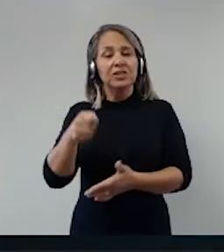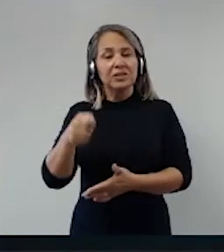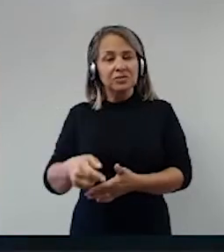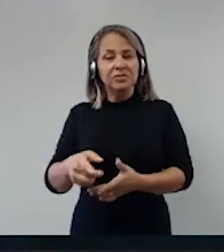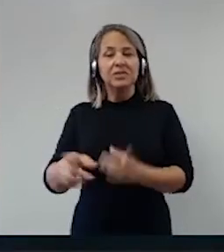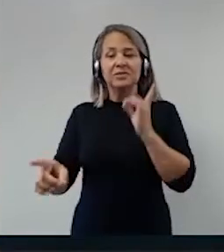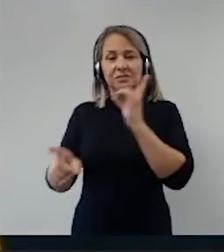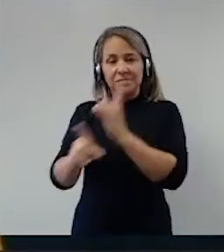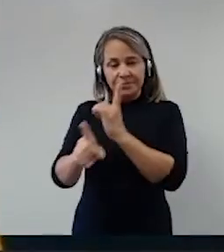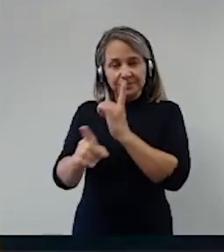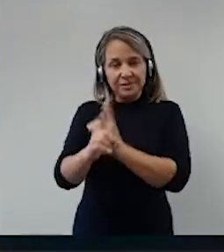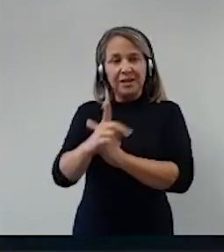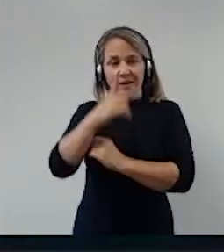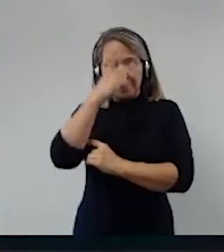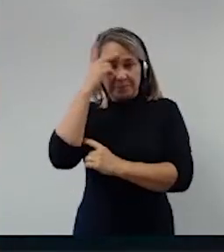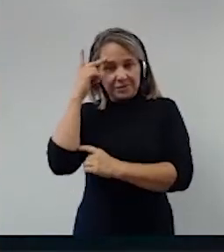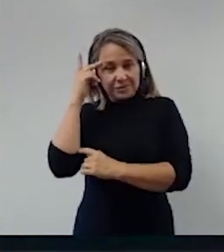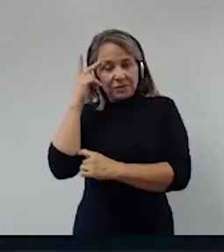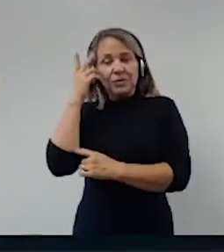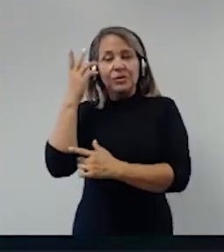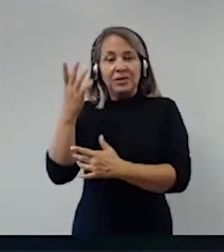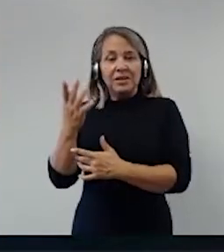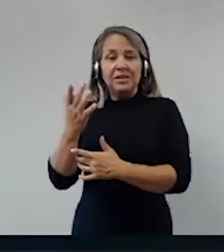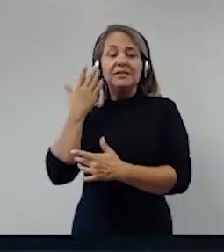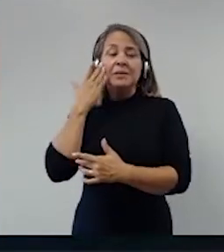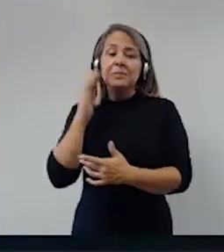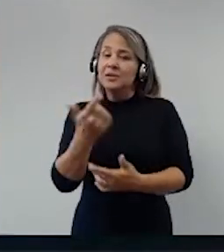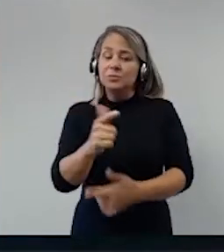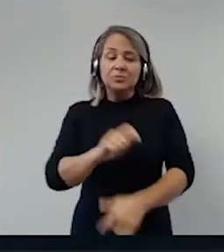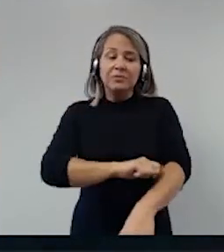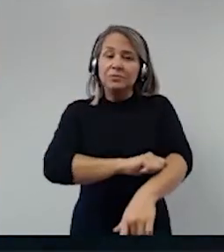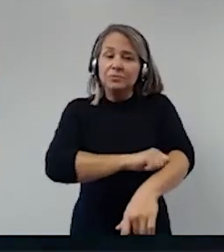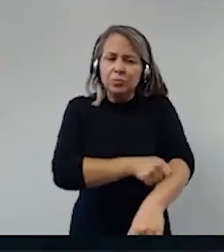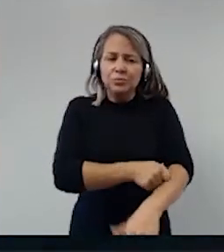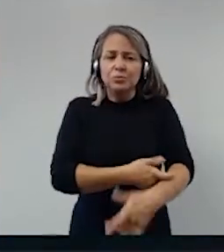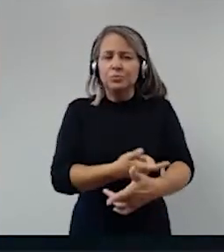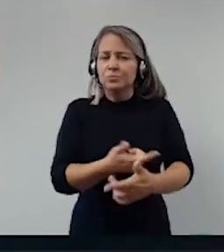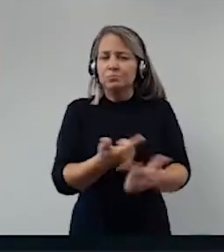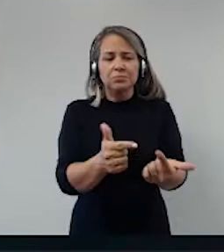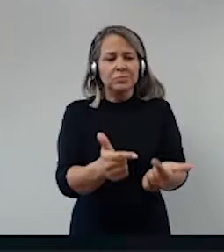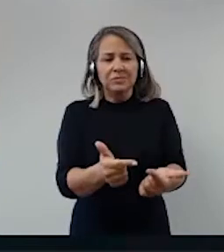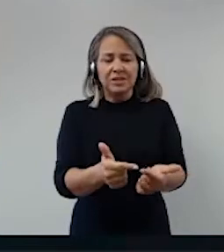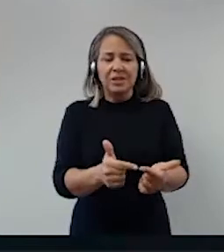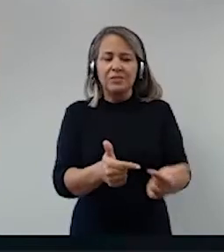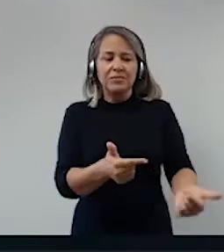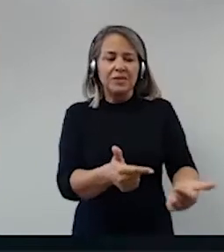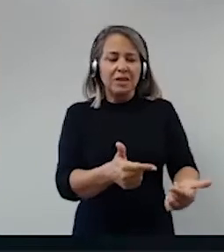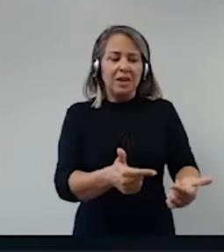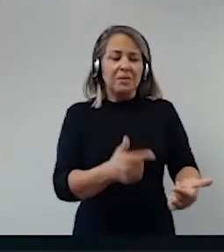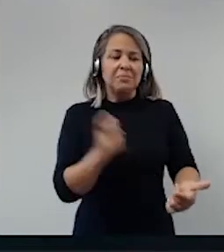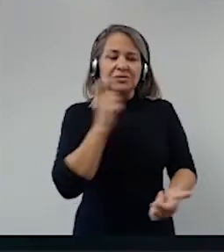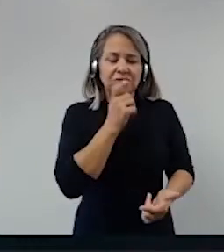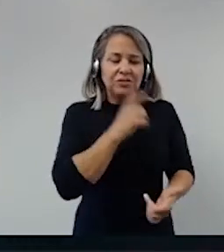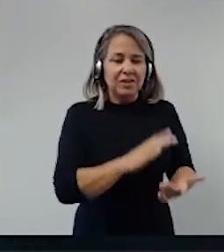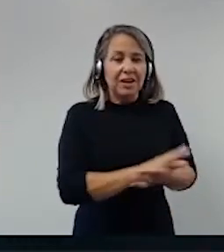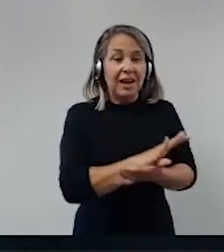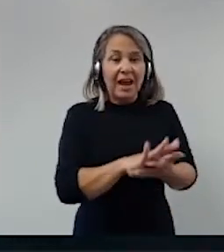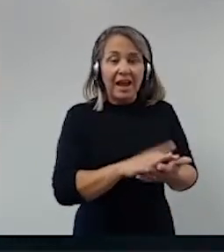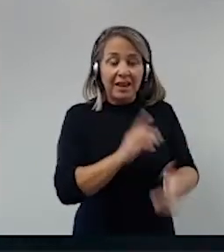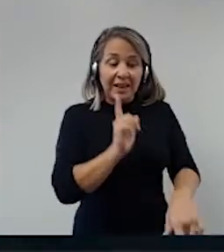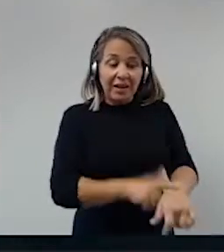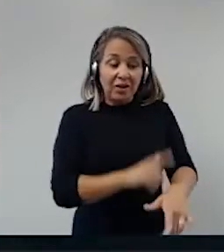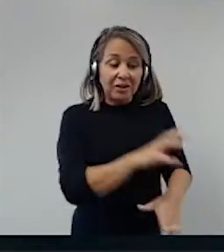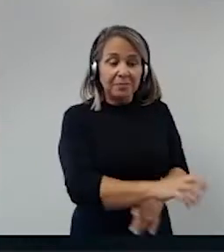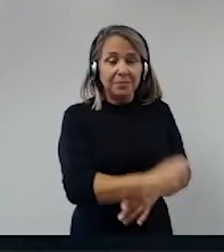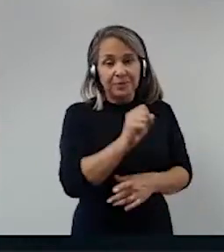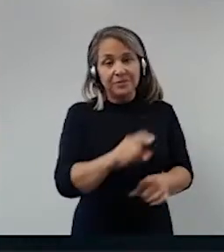identificar os motivos da prisão e garantir que não houve tortura, não houve simulação de flagrante, etc. e tal, e isso passa por uma